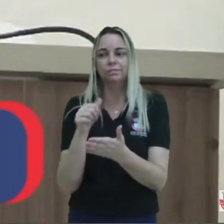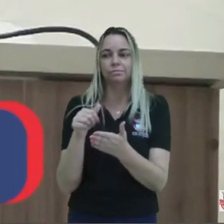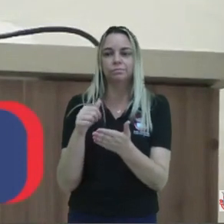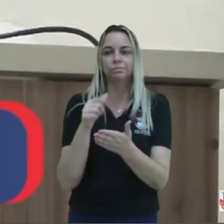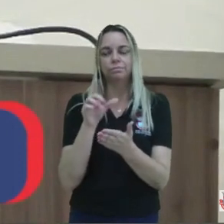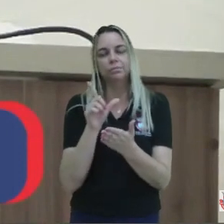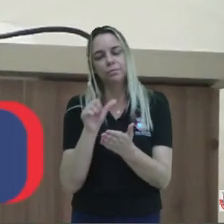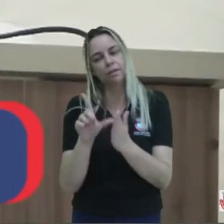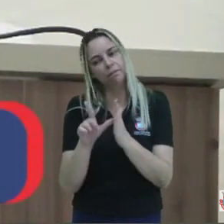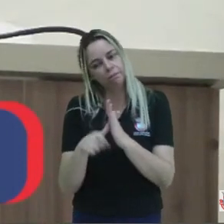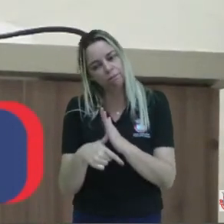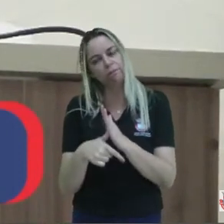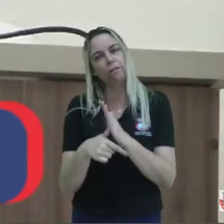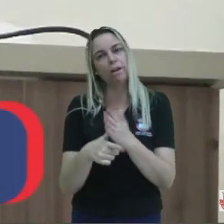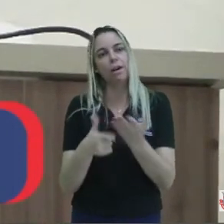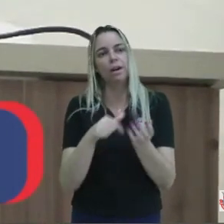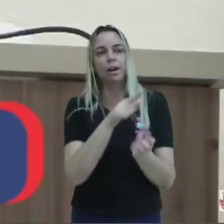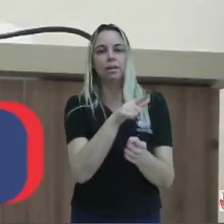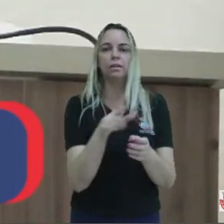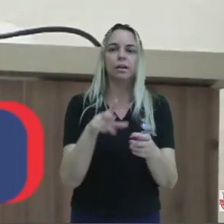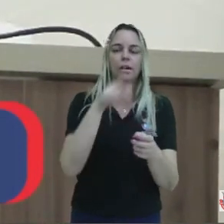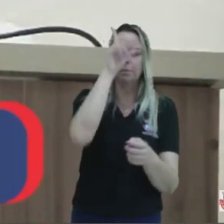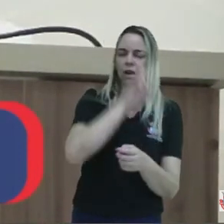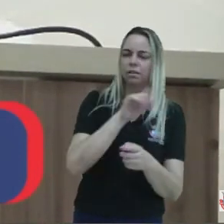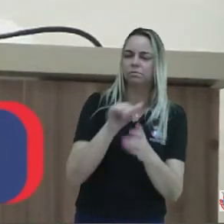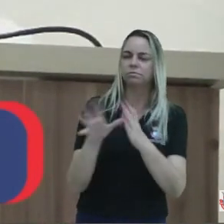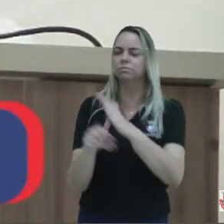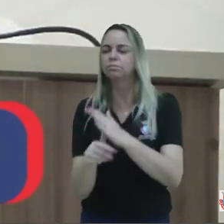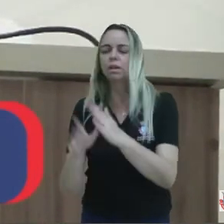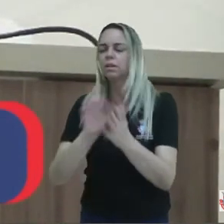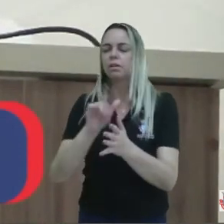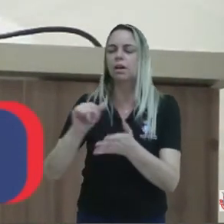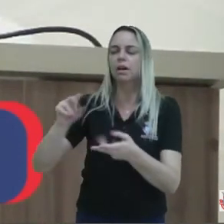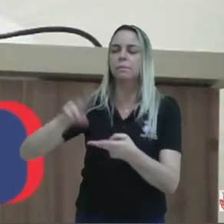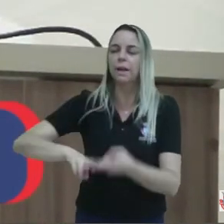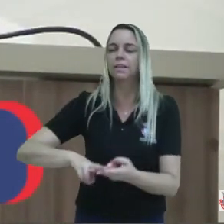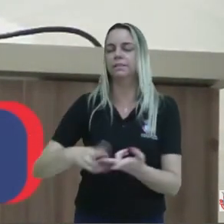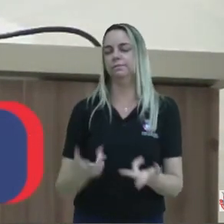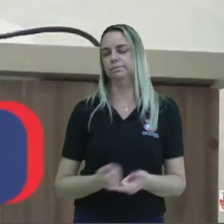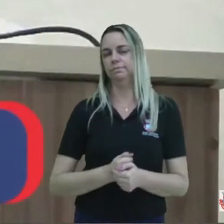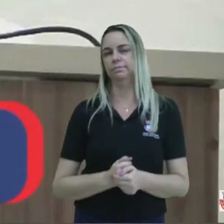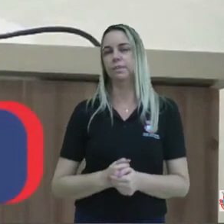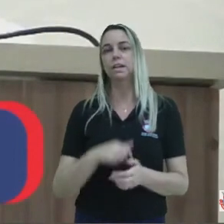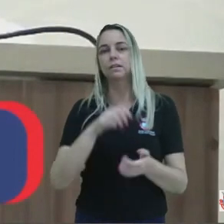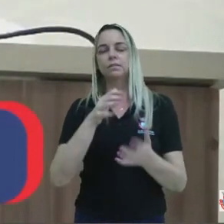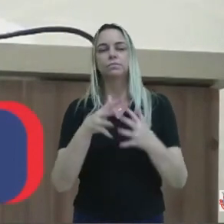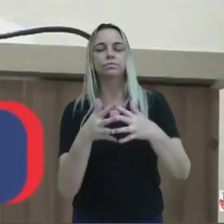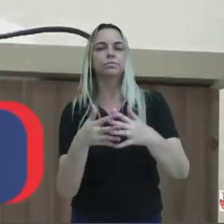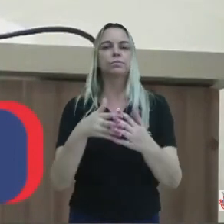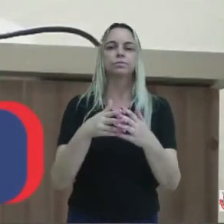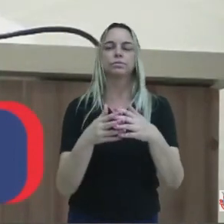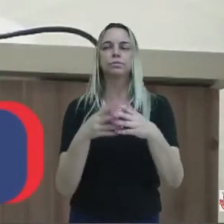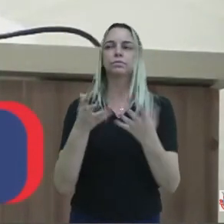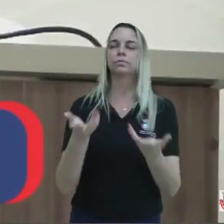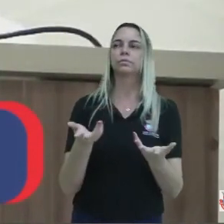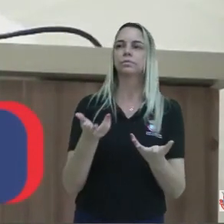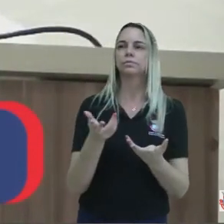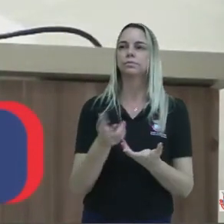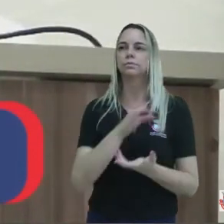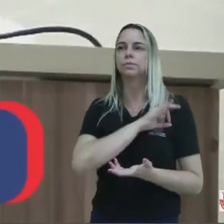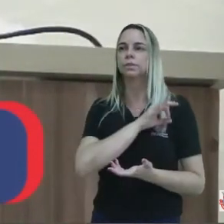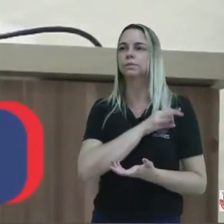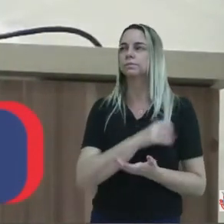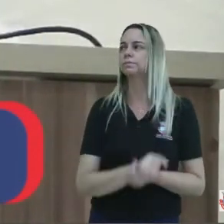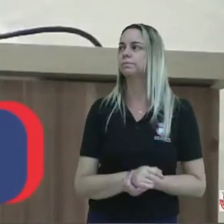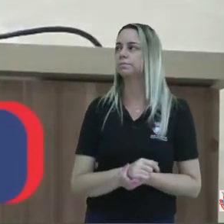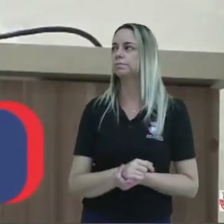mas direto, do jeito que está, prejudicando a nossa população, sim, porque quantos pais de família têm sua moto atrasada,